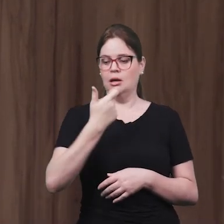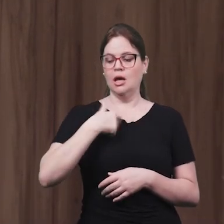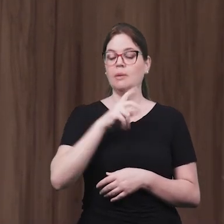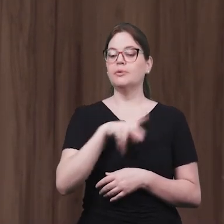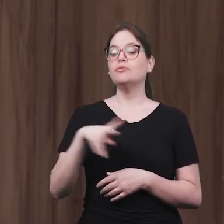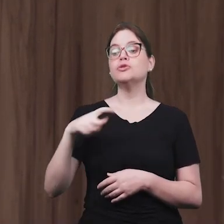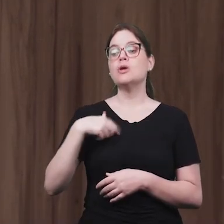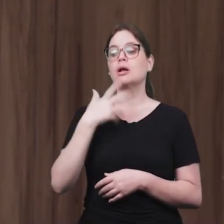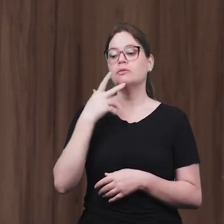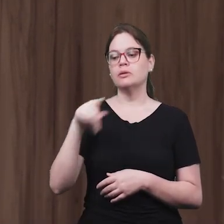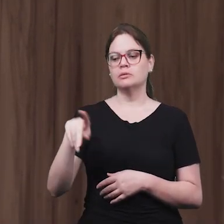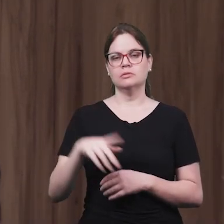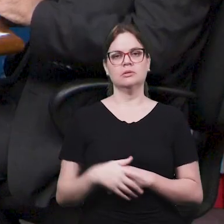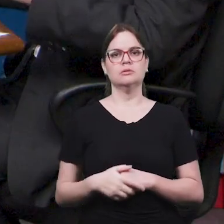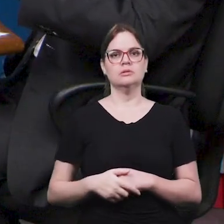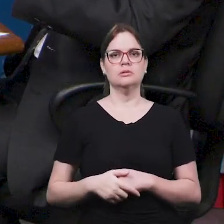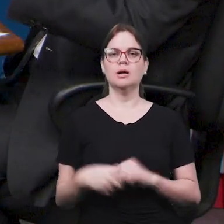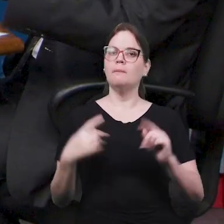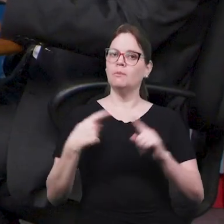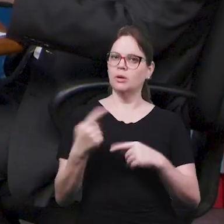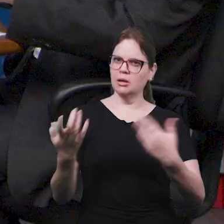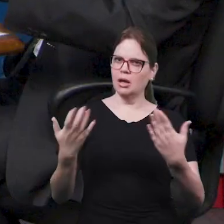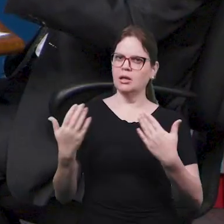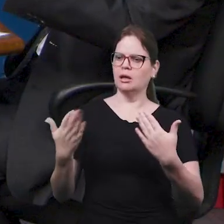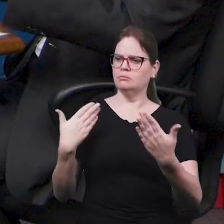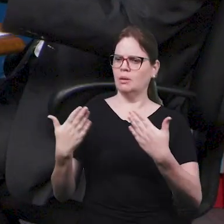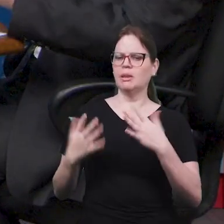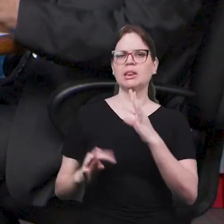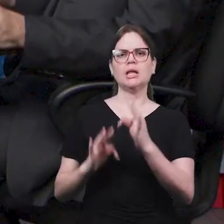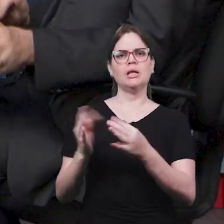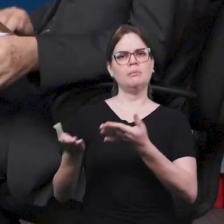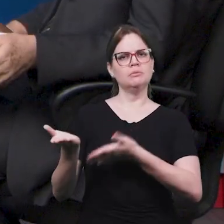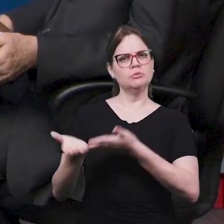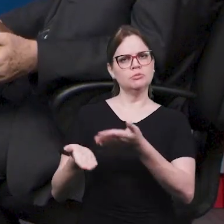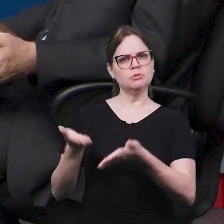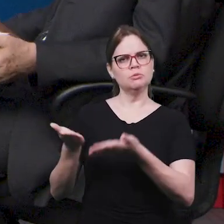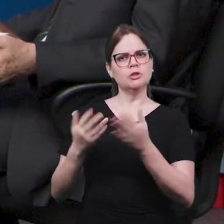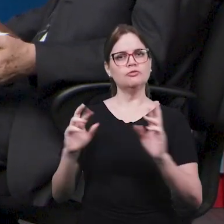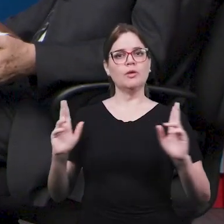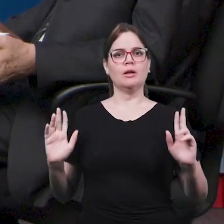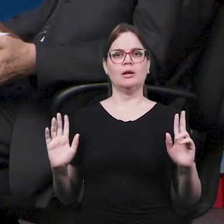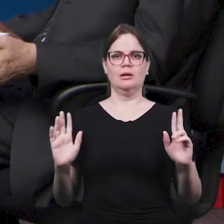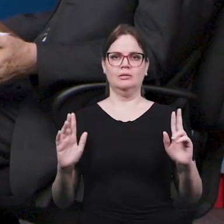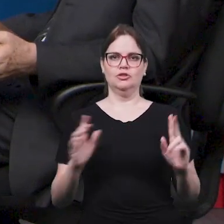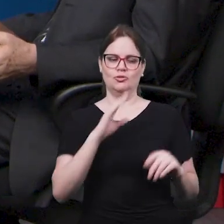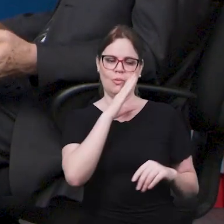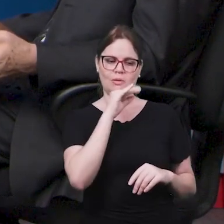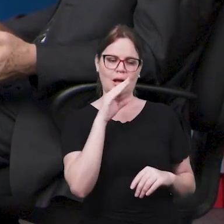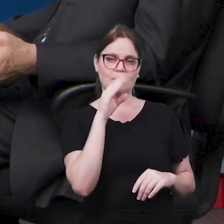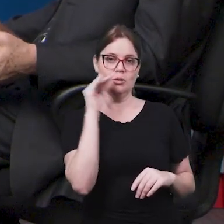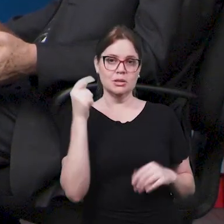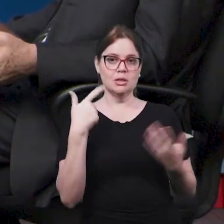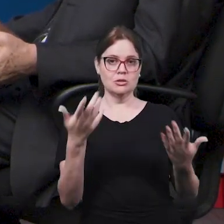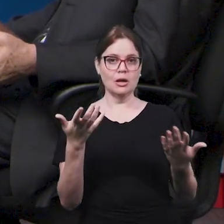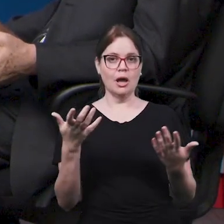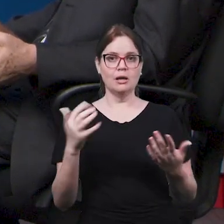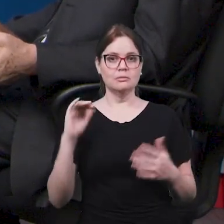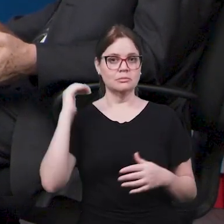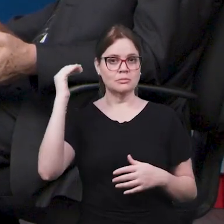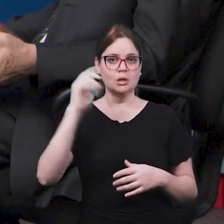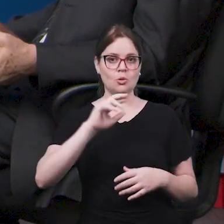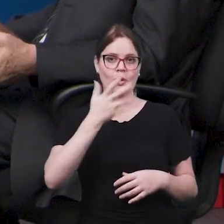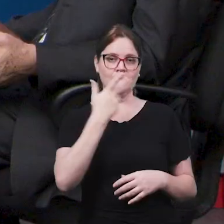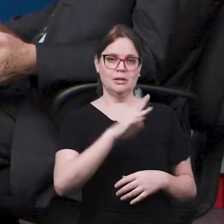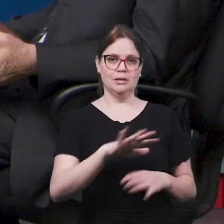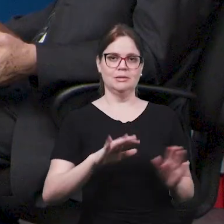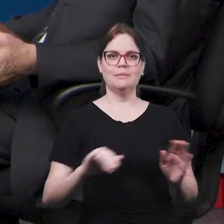é ou não é? A professora, porque ele quer ser tratado com um pouco mais Exatamente. E o que é interessante, às vezes, que quando